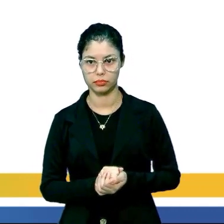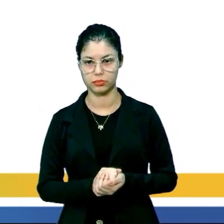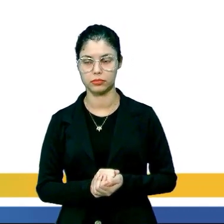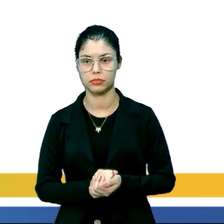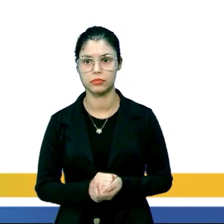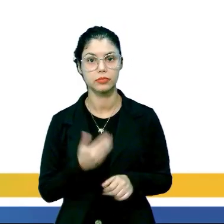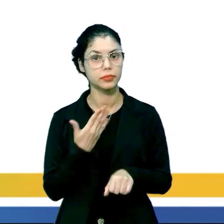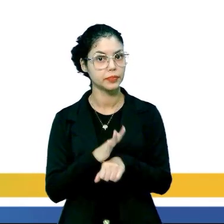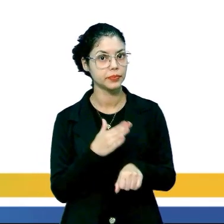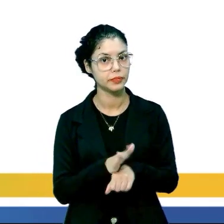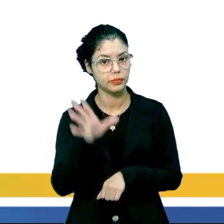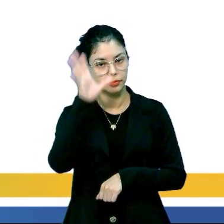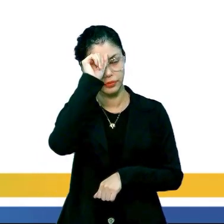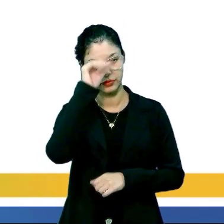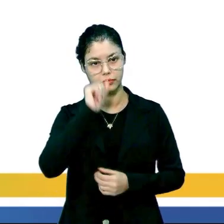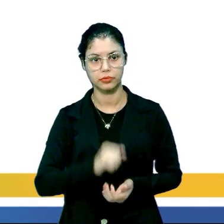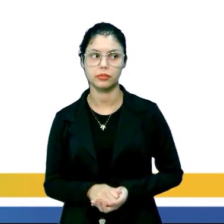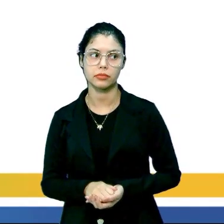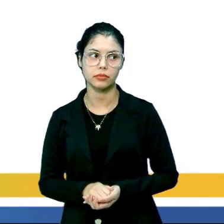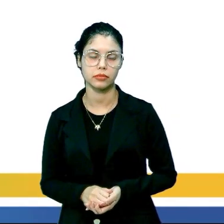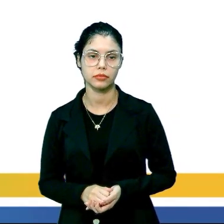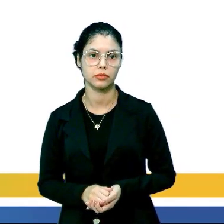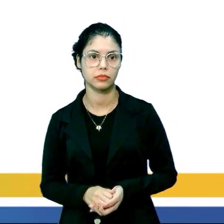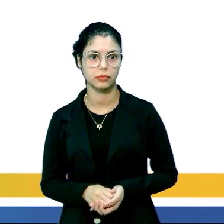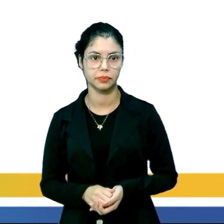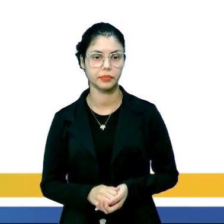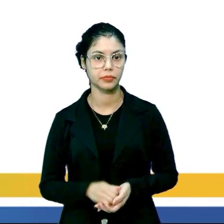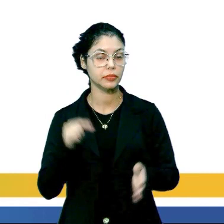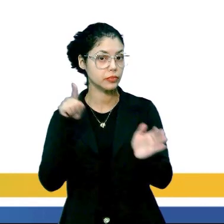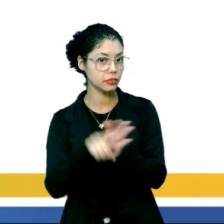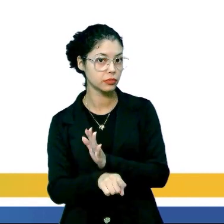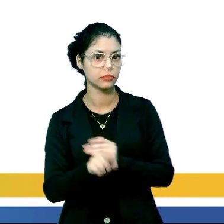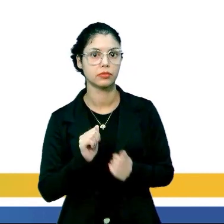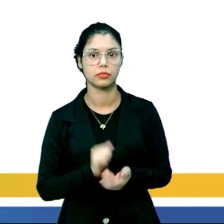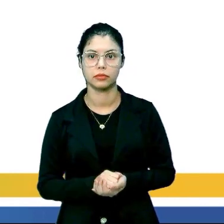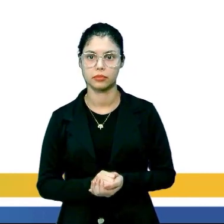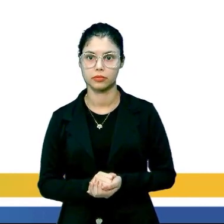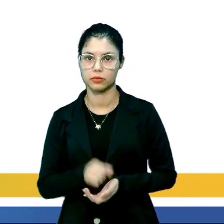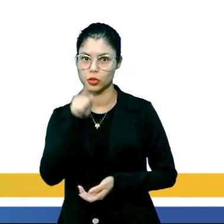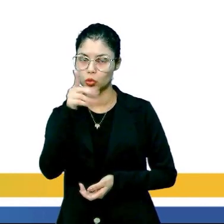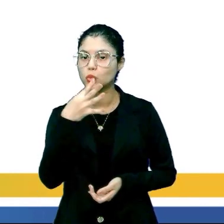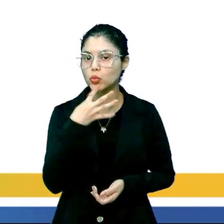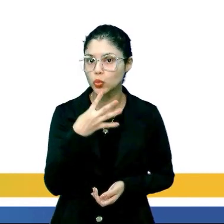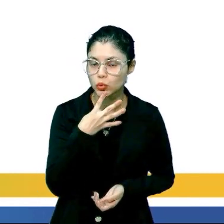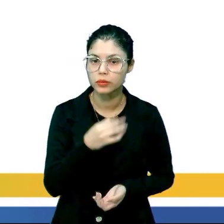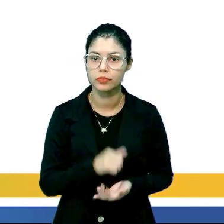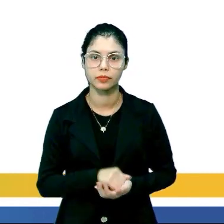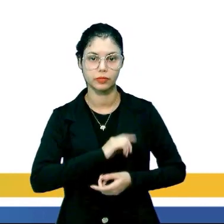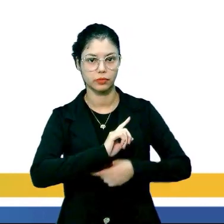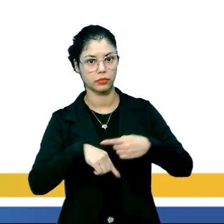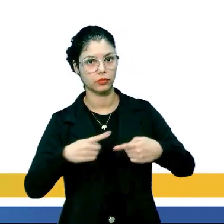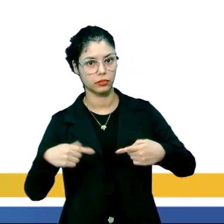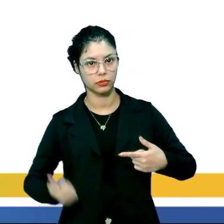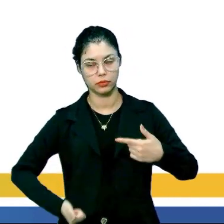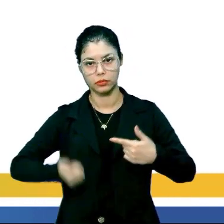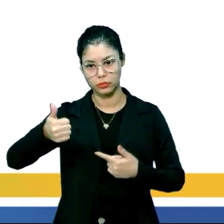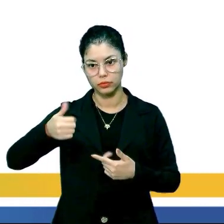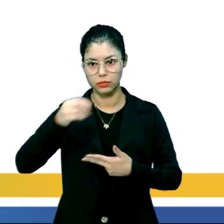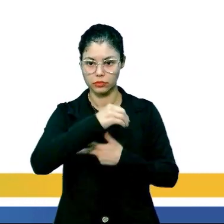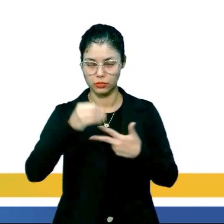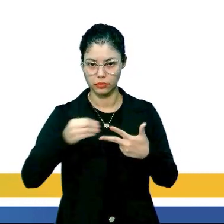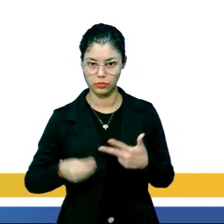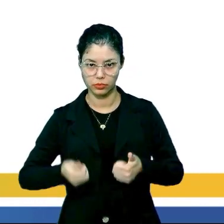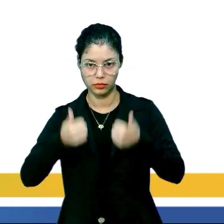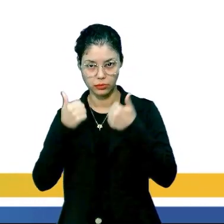gente colocar em prática nossos conhecimentos. Essa questão, pessoal, foi tirada lá do livro que vocês receberam, a prova Enem, lá do primeiro ano do